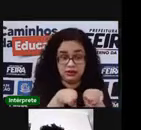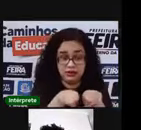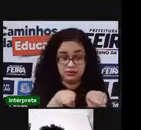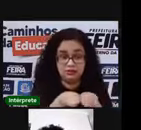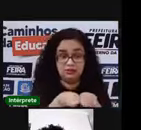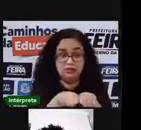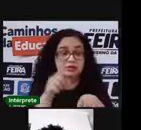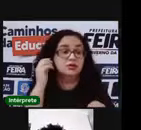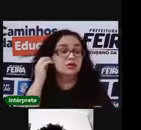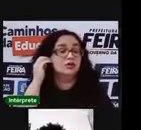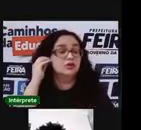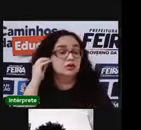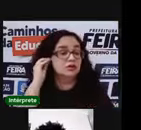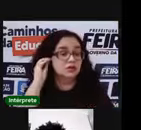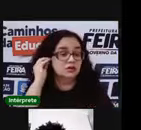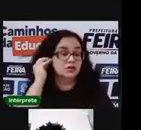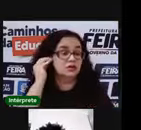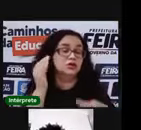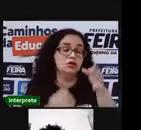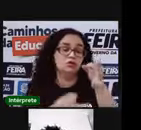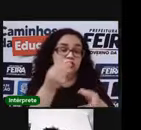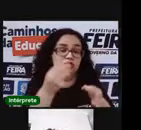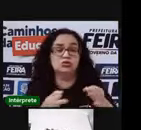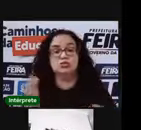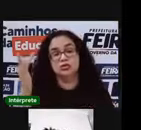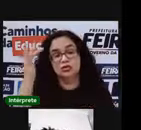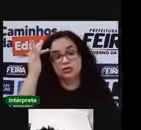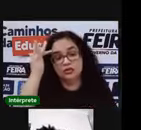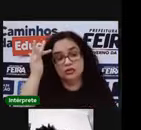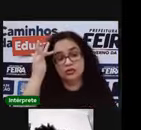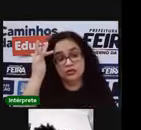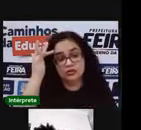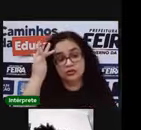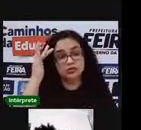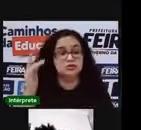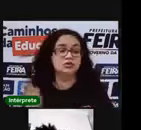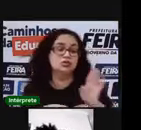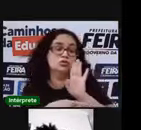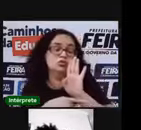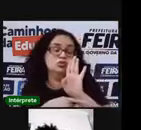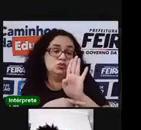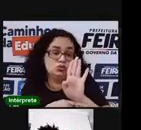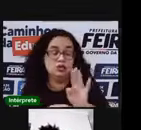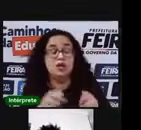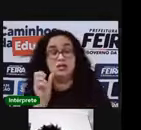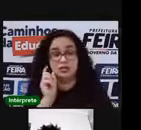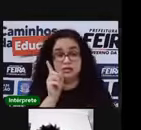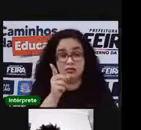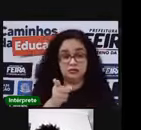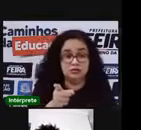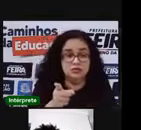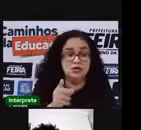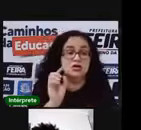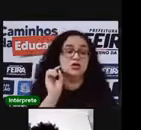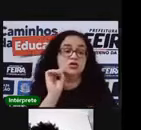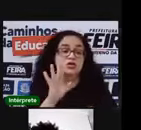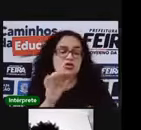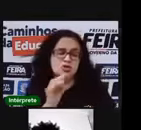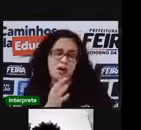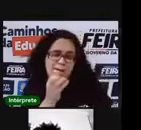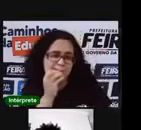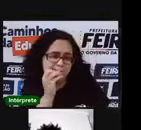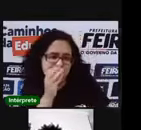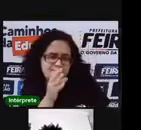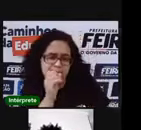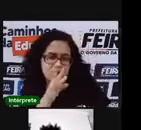eu ajo com justiça, com coerência, eu estou sendo solidária, tá vendo? Que não é só eu ser